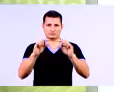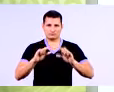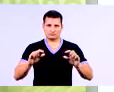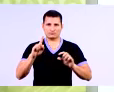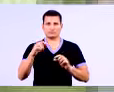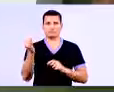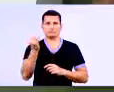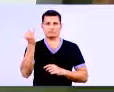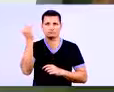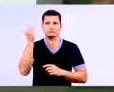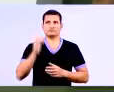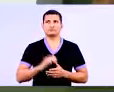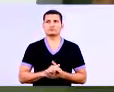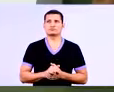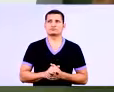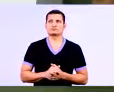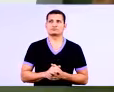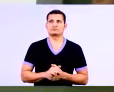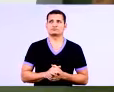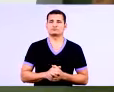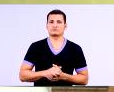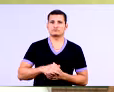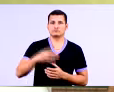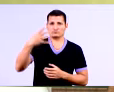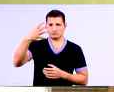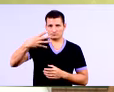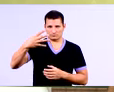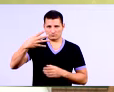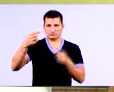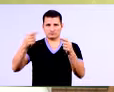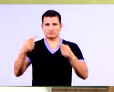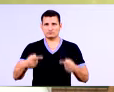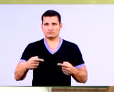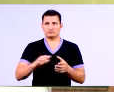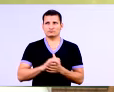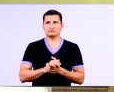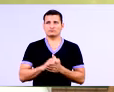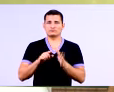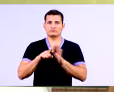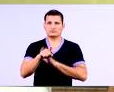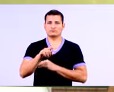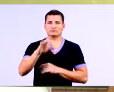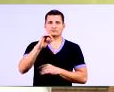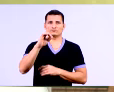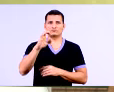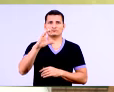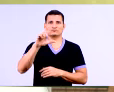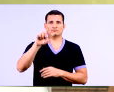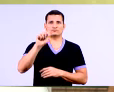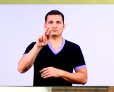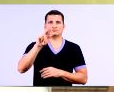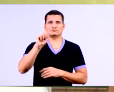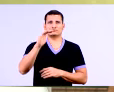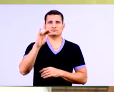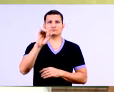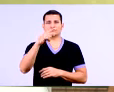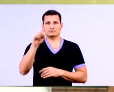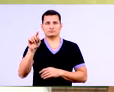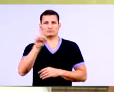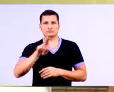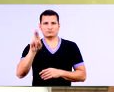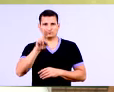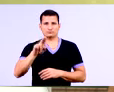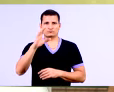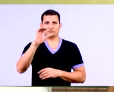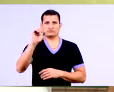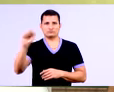isso. Vamos lá, professor. Ok, na quarta questão foi perguntada a declaração para o uso de estilização em uma